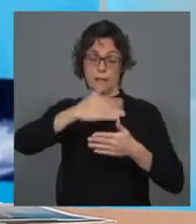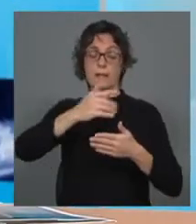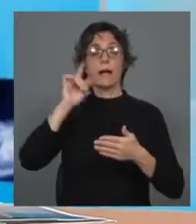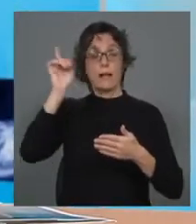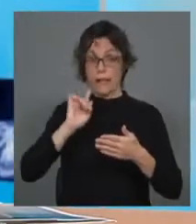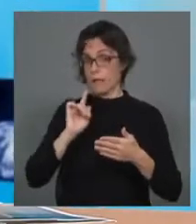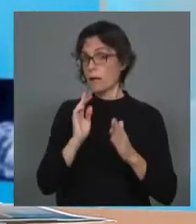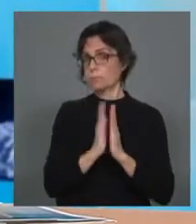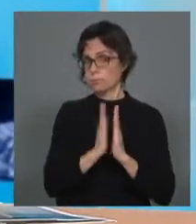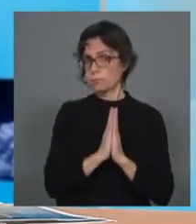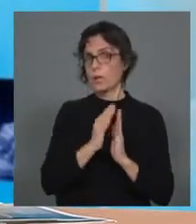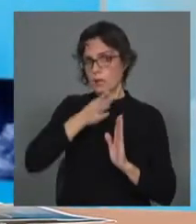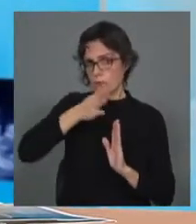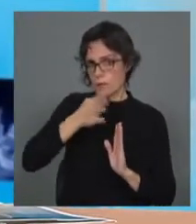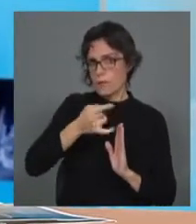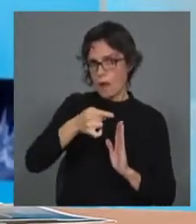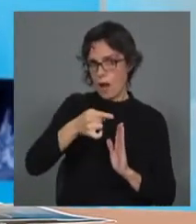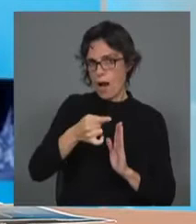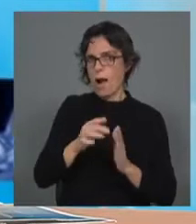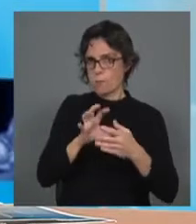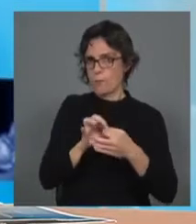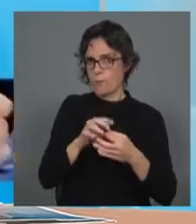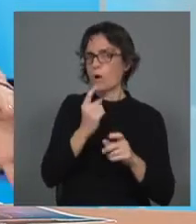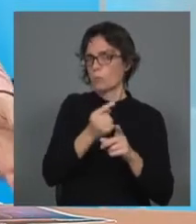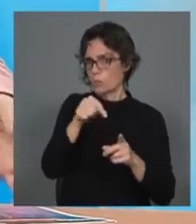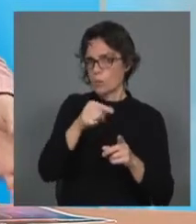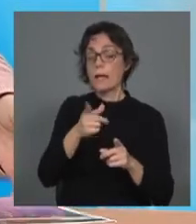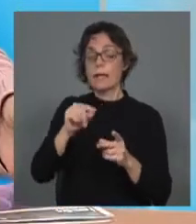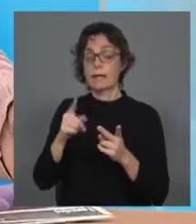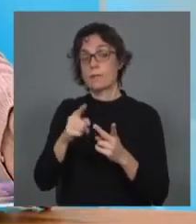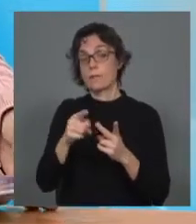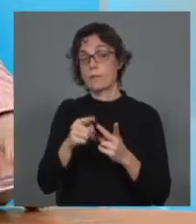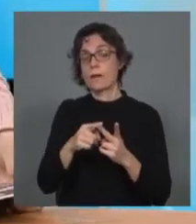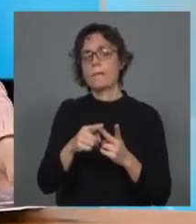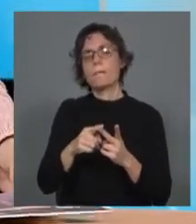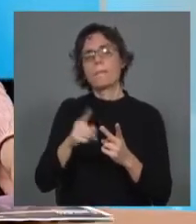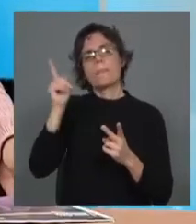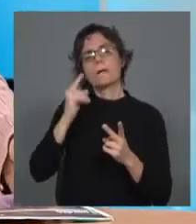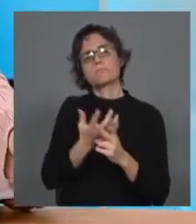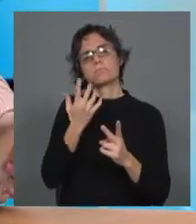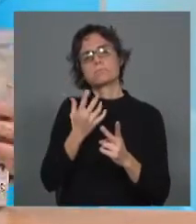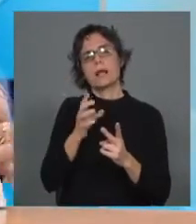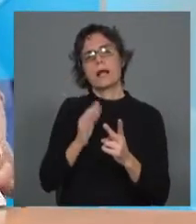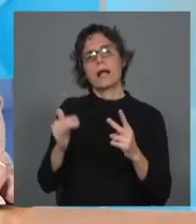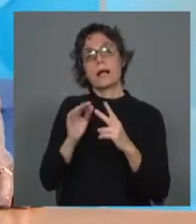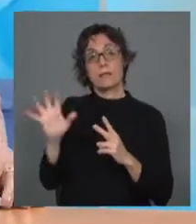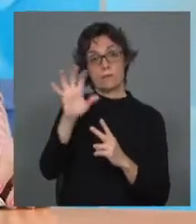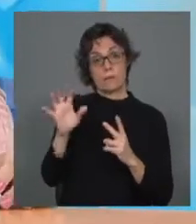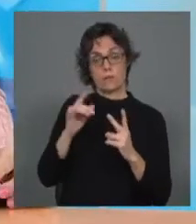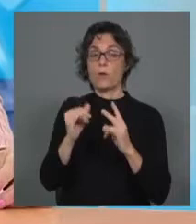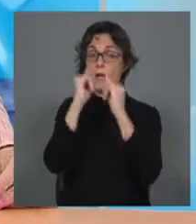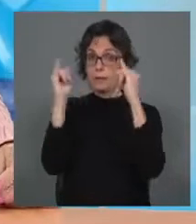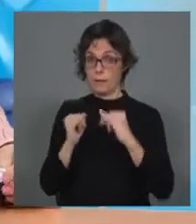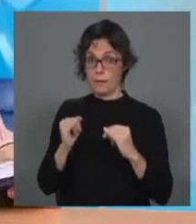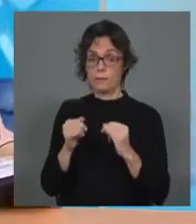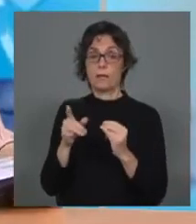com suas explicações na lateral do calendário, como também temos as efemérides nacionais, efemérides internacionais